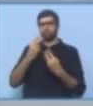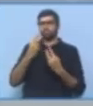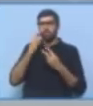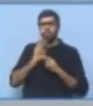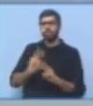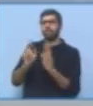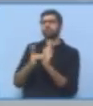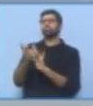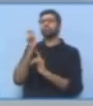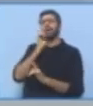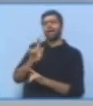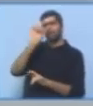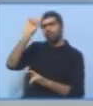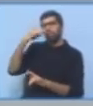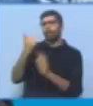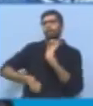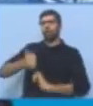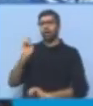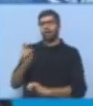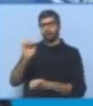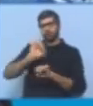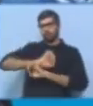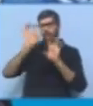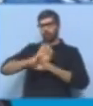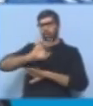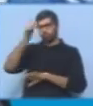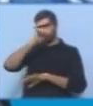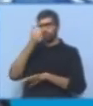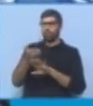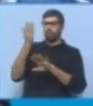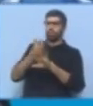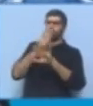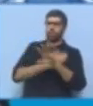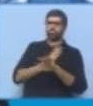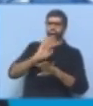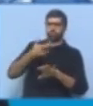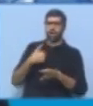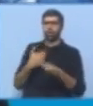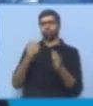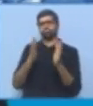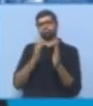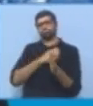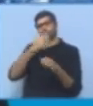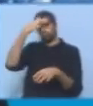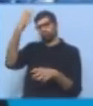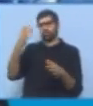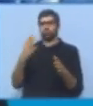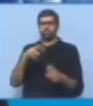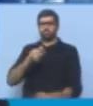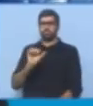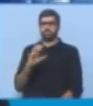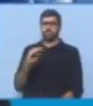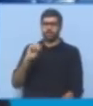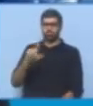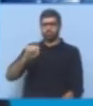de Jesus, não é? Claro. Ele já se revelou no domingo passado aos magos, que representam toda a humanidade, não é? Os povos